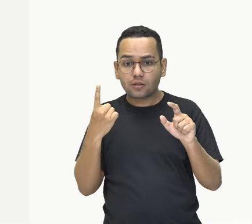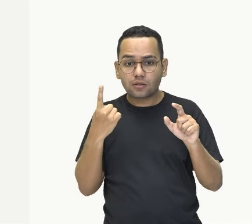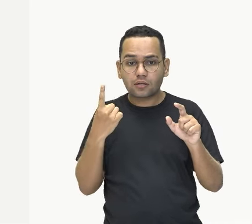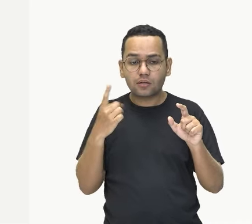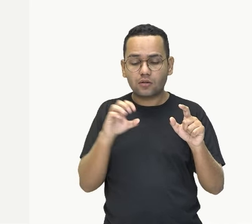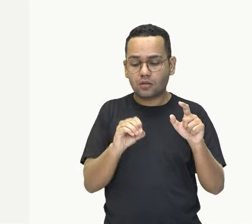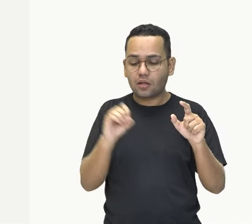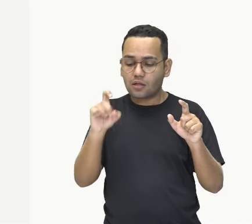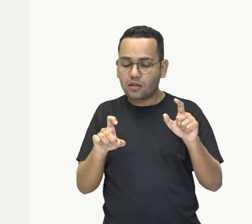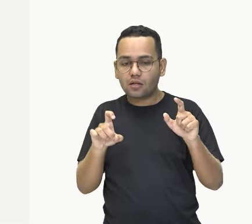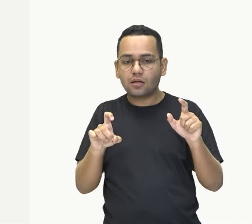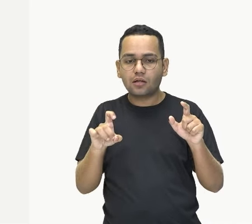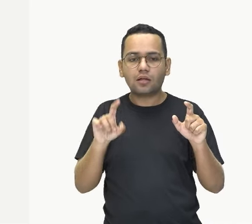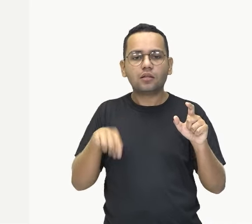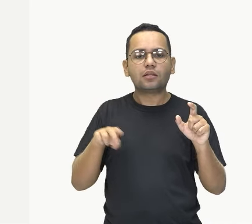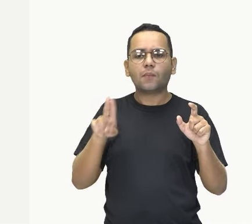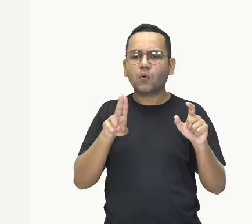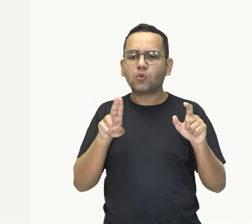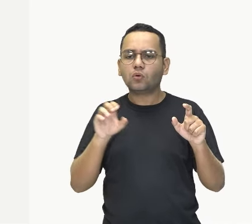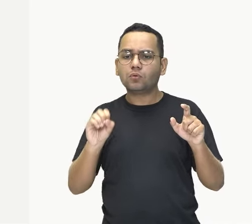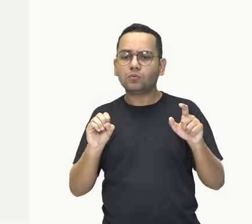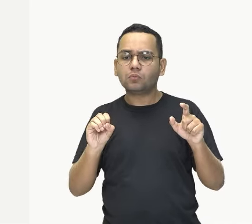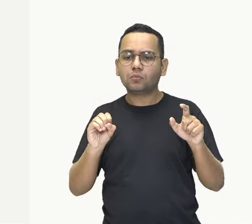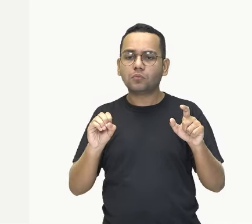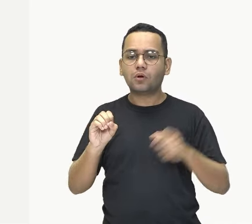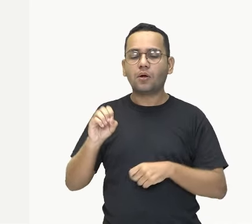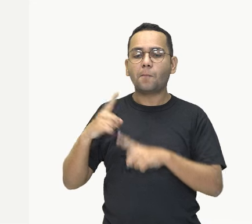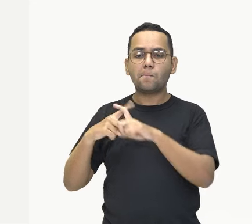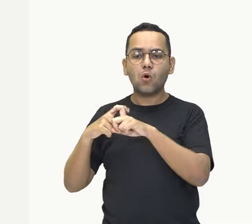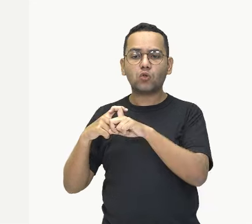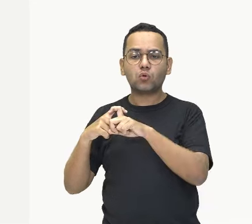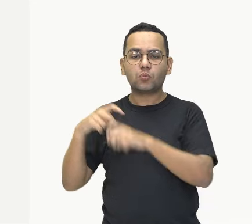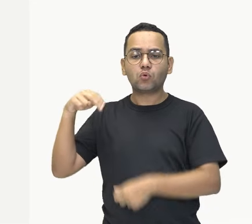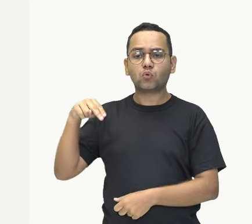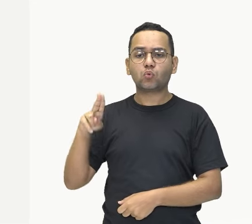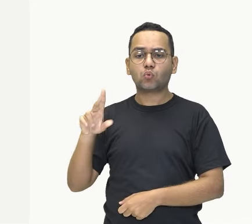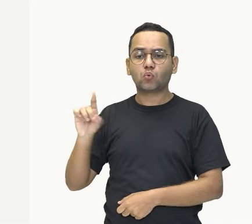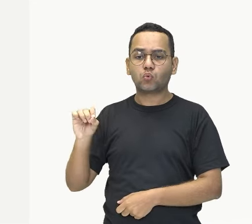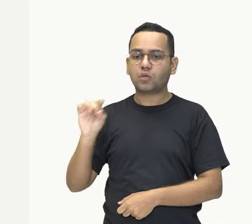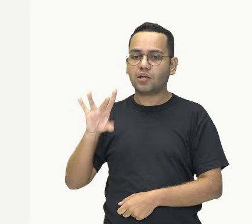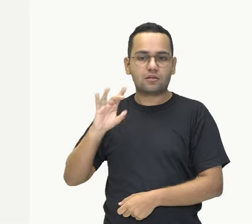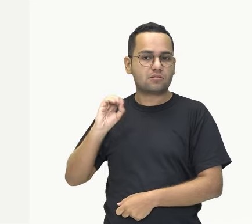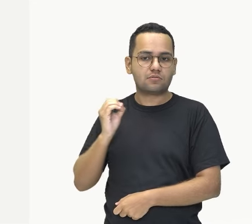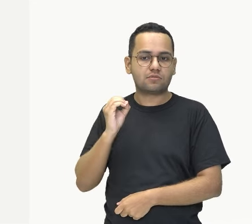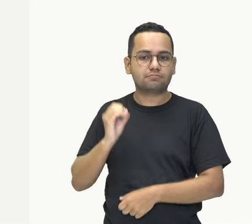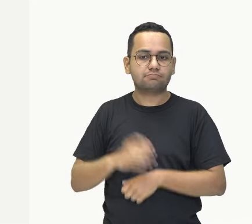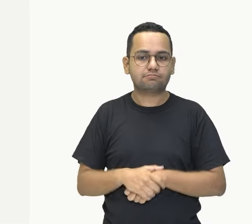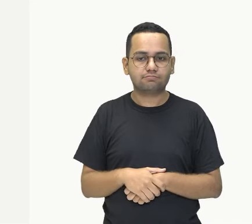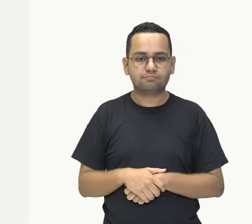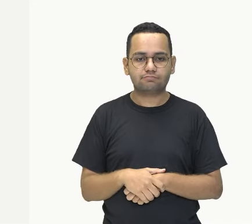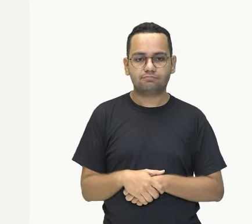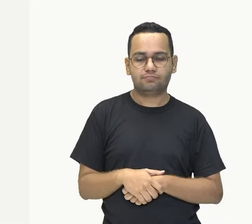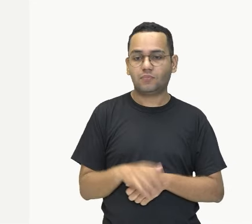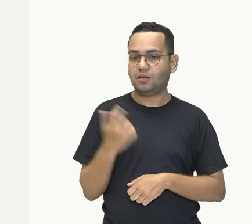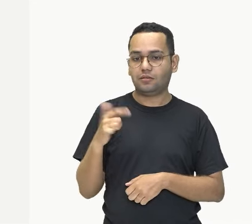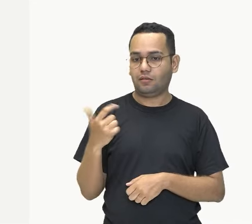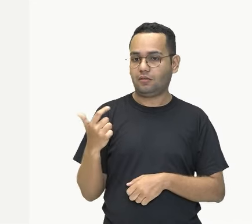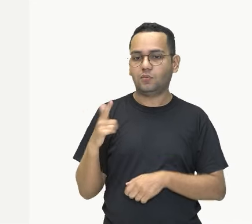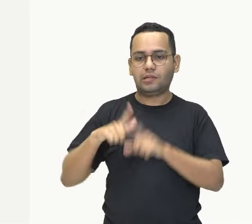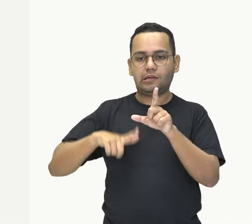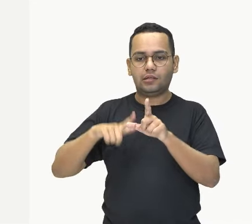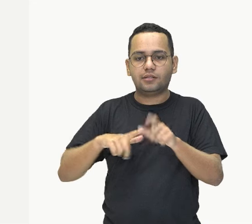nulo, tá? E o monômio nulo, ele é apenas o 0. Ele não tem a parte